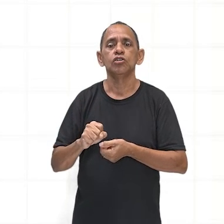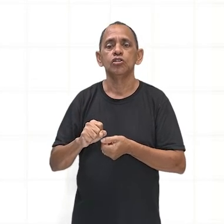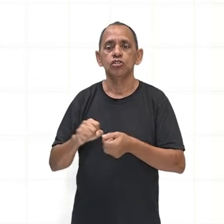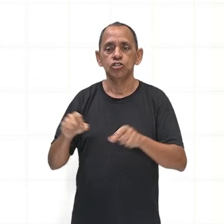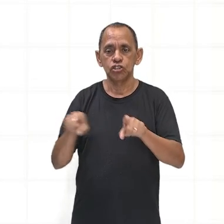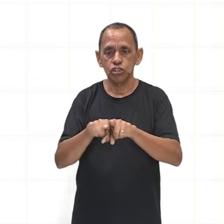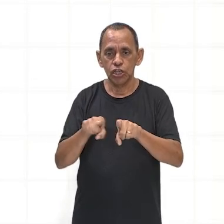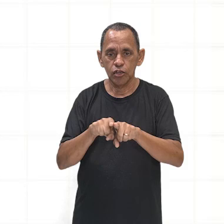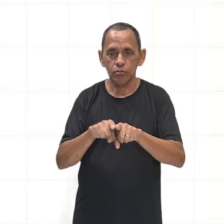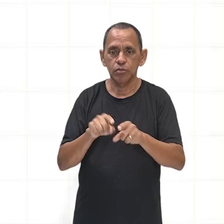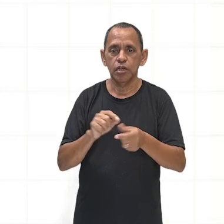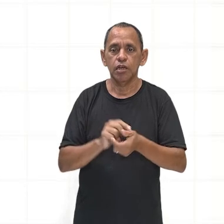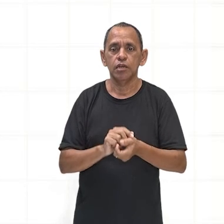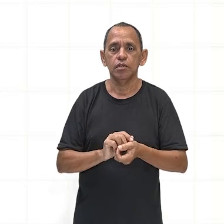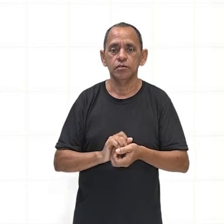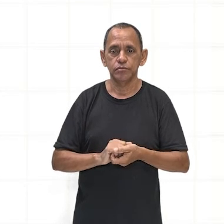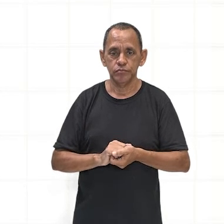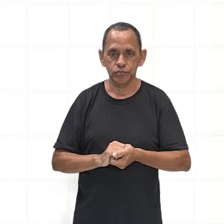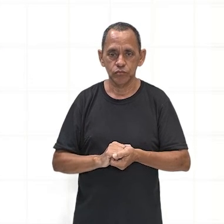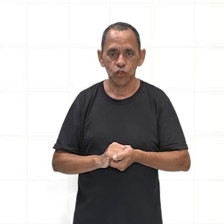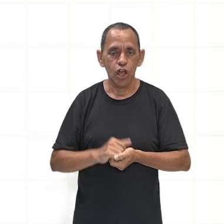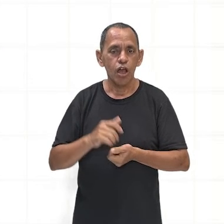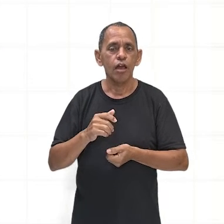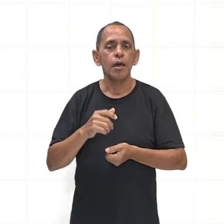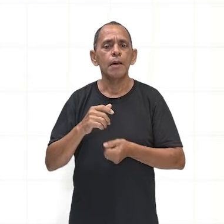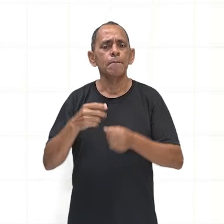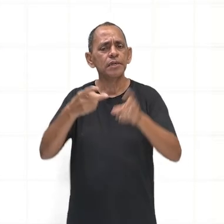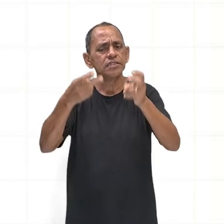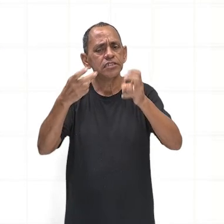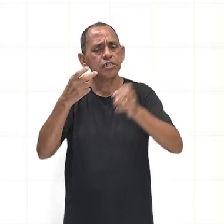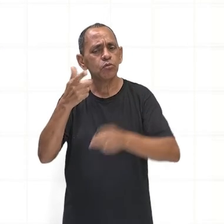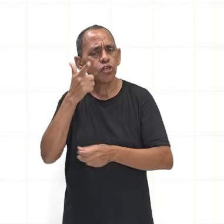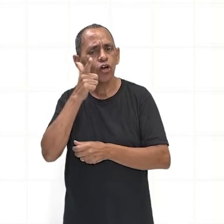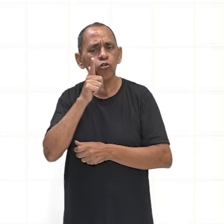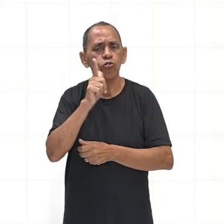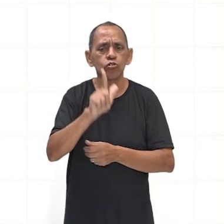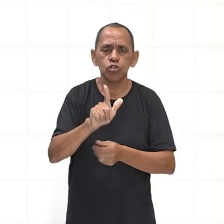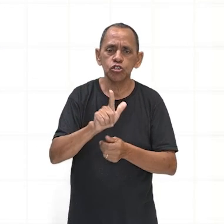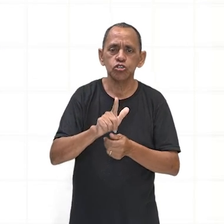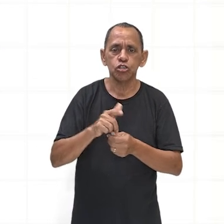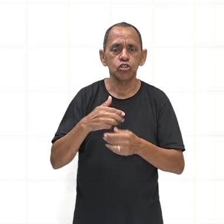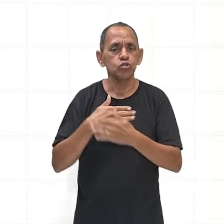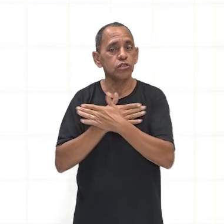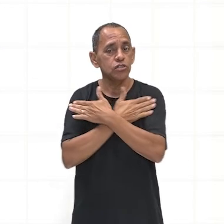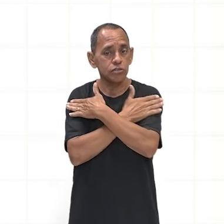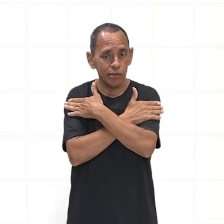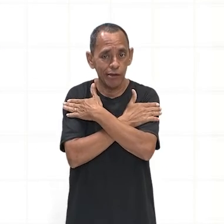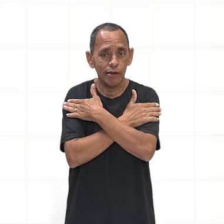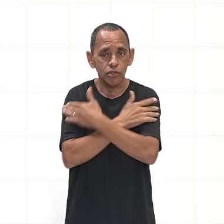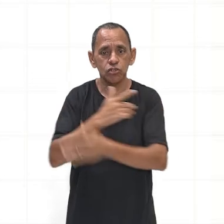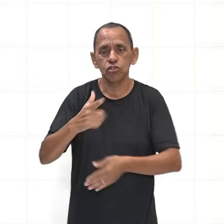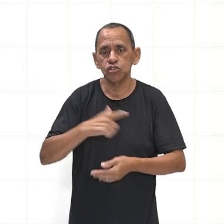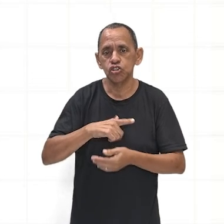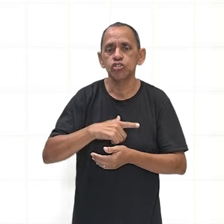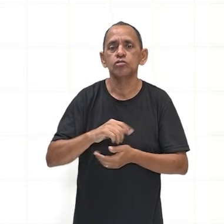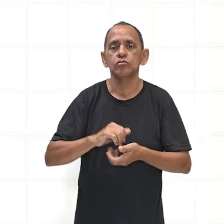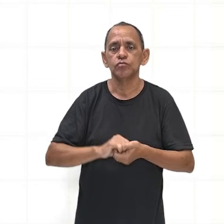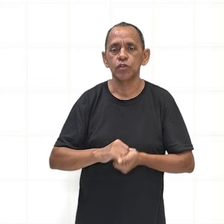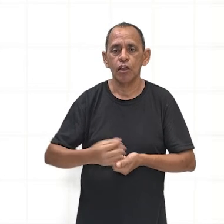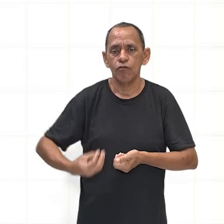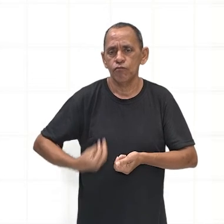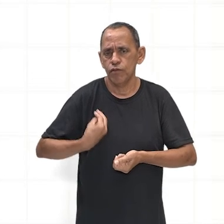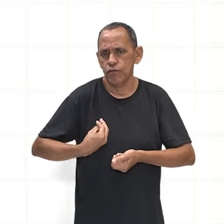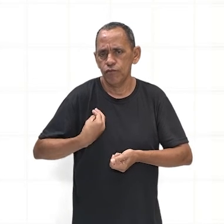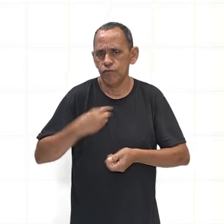as conquistas dos astecas tiveram aí um grande destaque. Olha só, os astecas existiram como povo